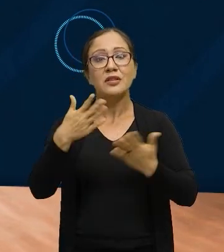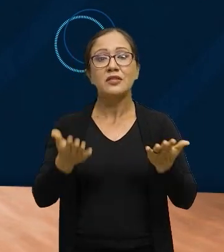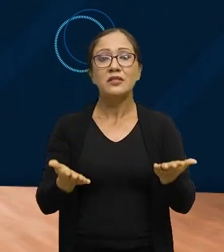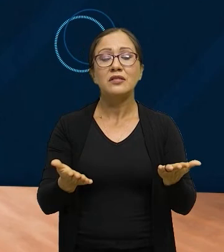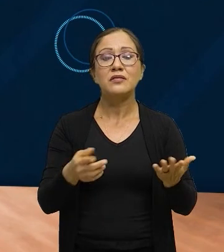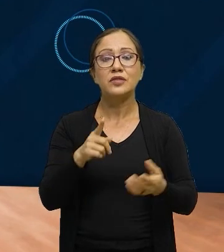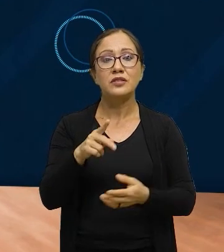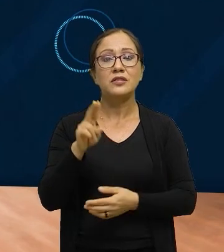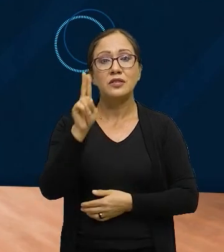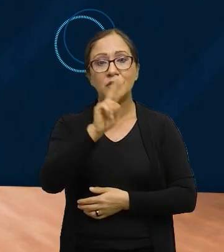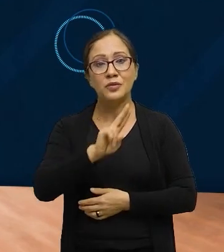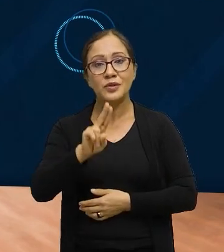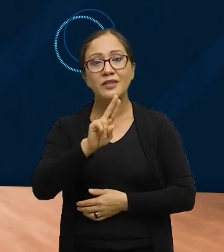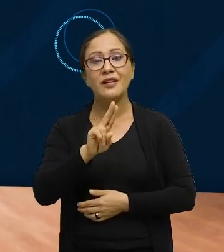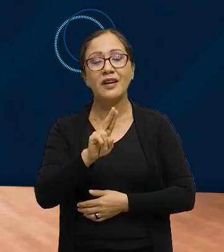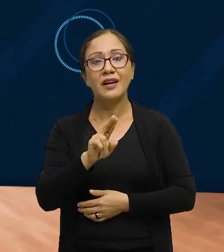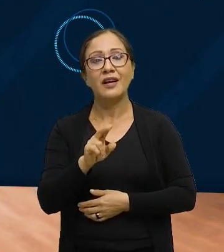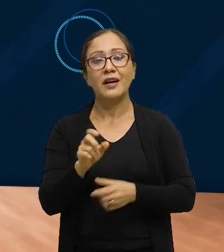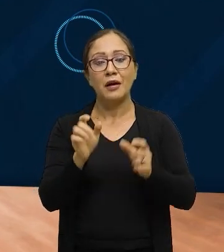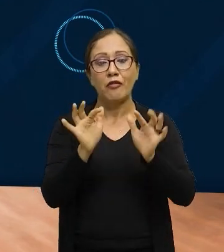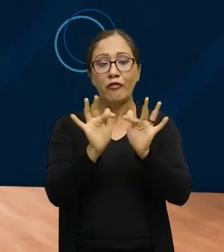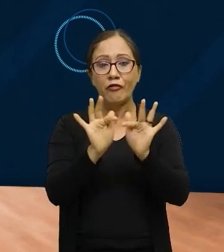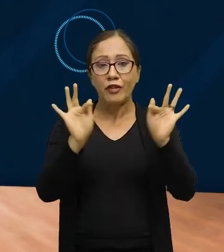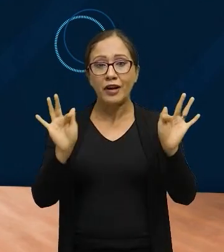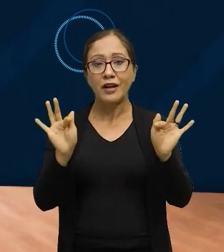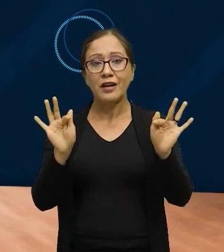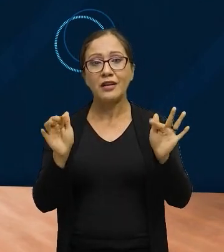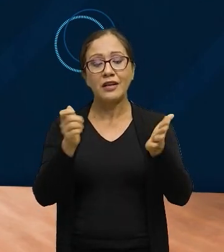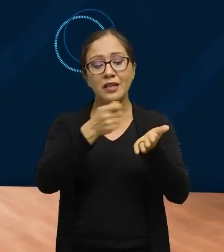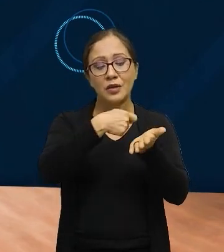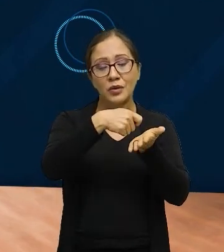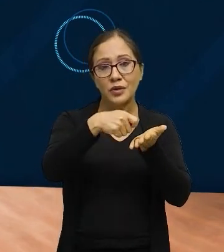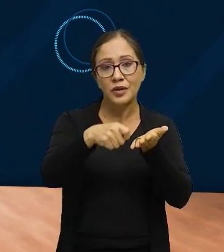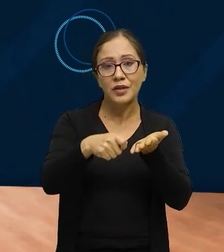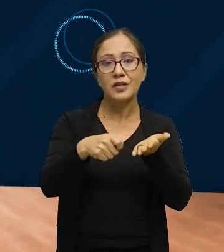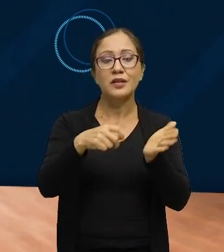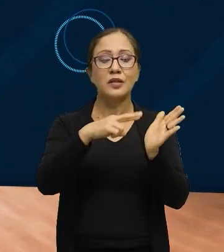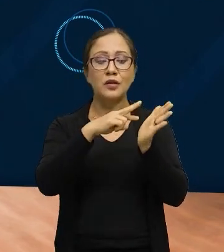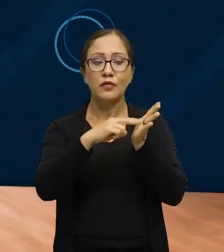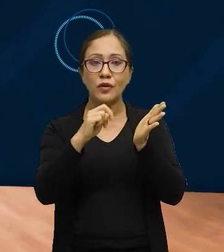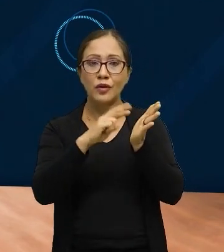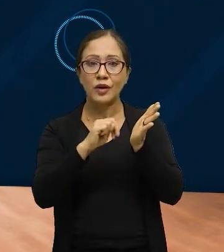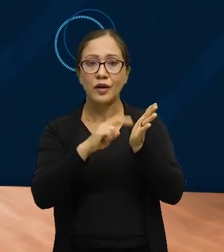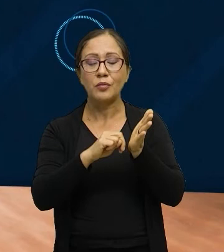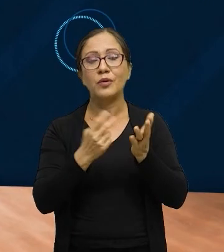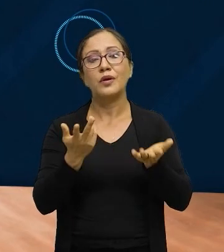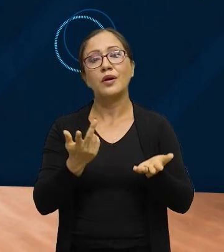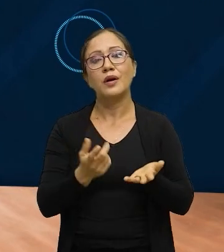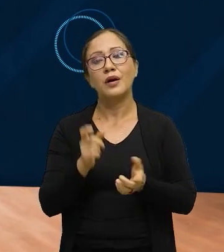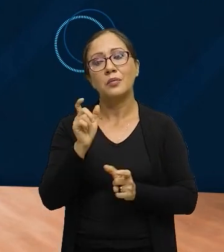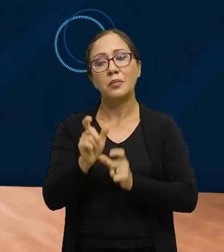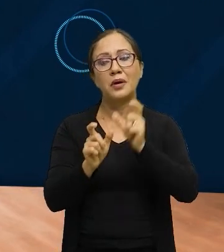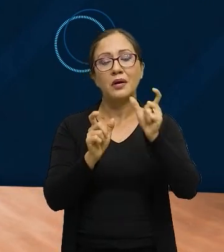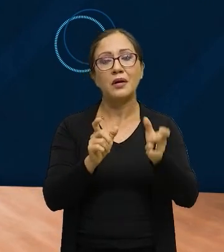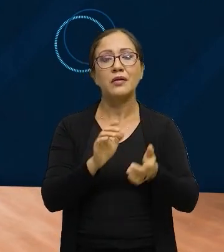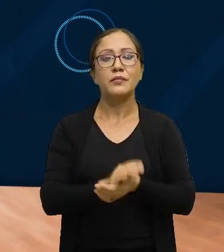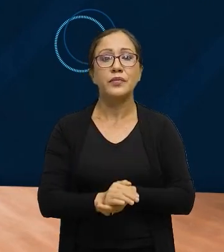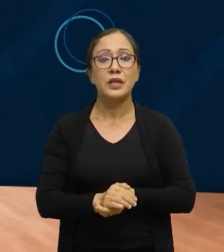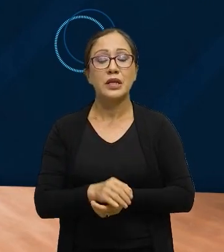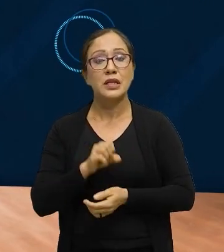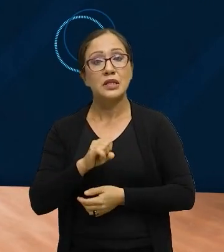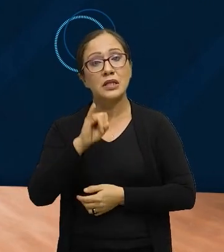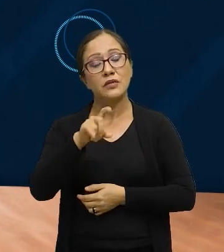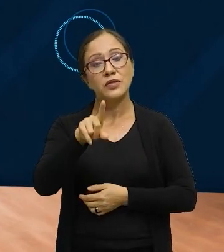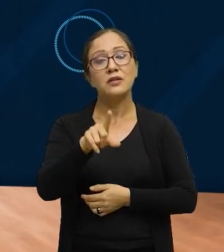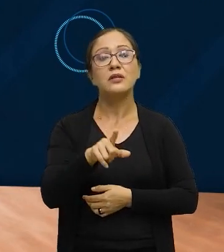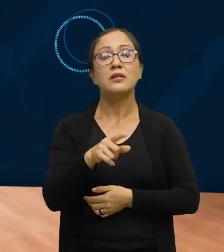faça seu glossário, seu vocabulário. Isso vai lhe ajudar bastante. Então, se você souber também dessas dicas de